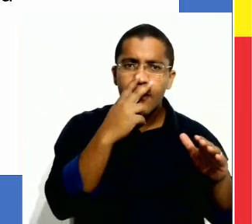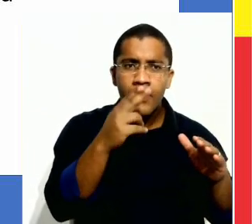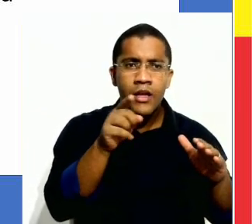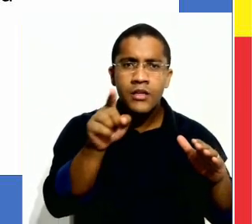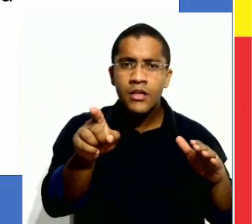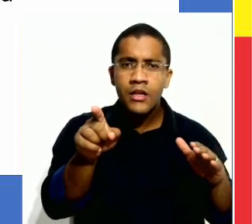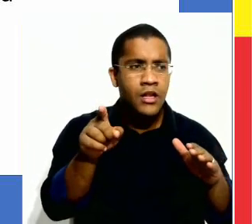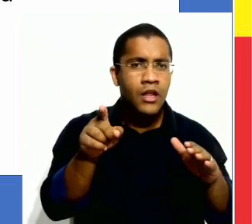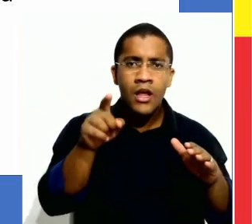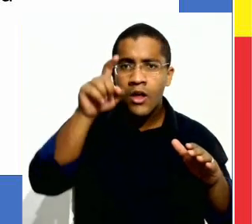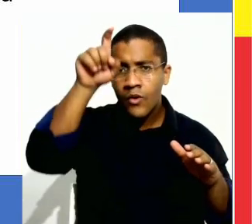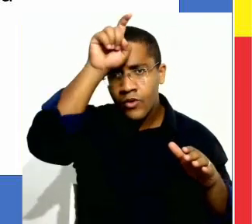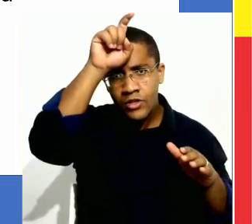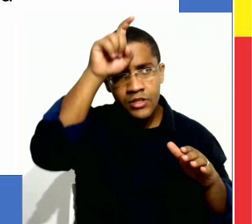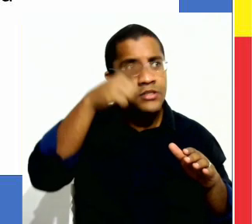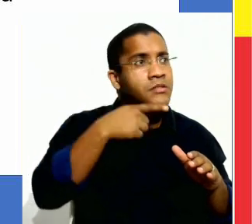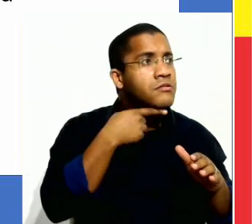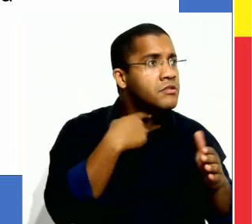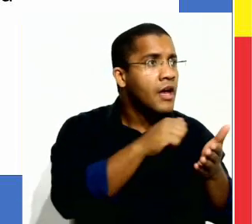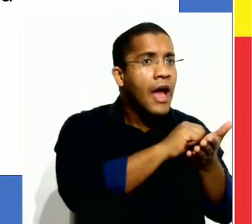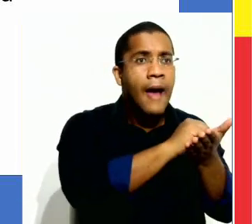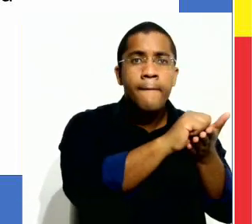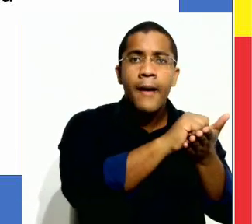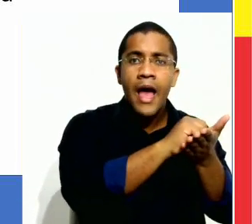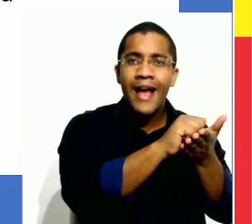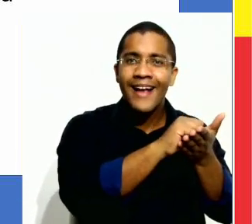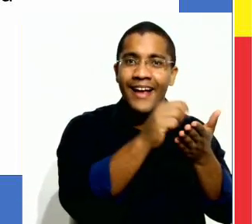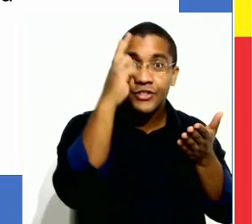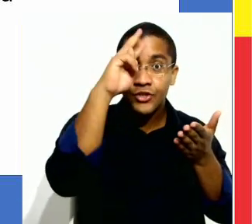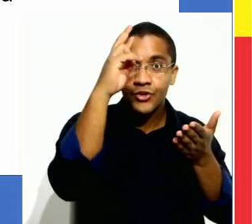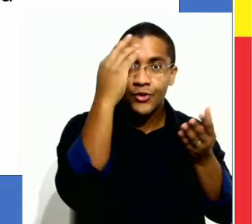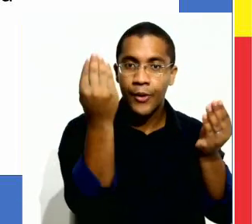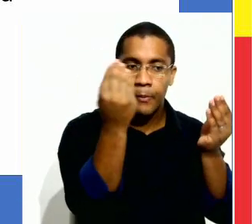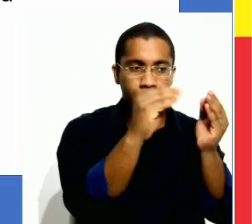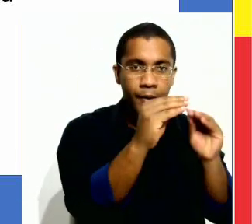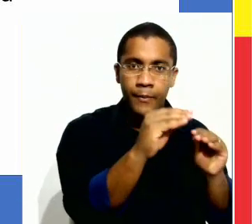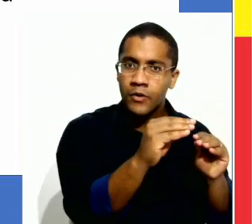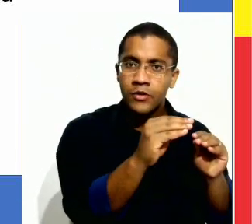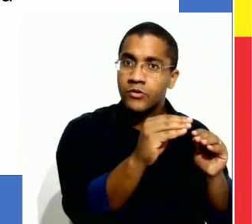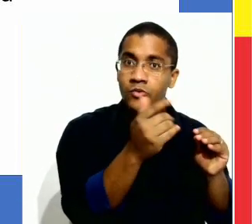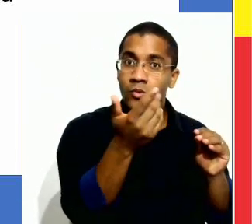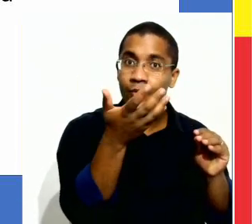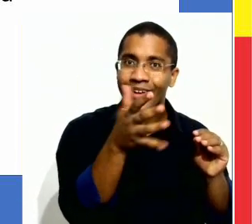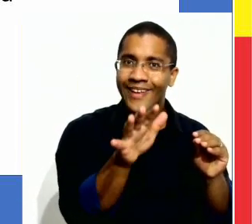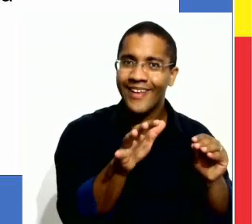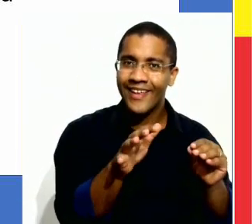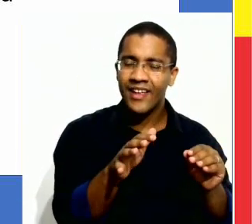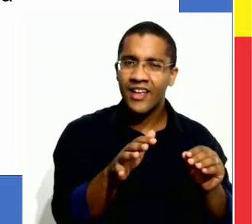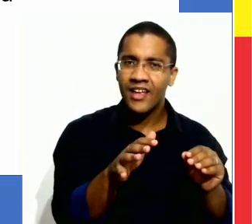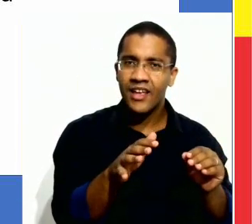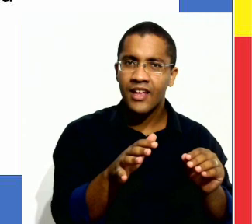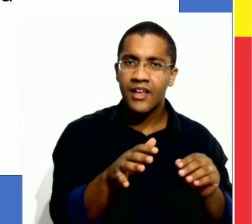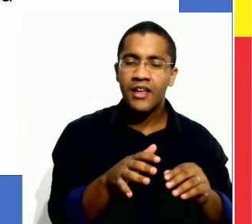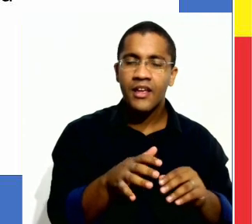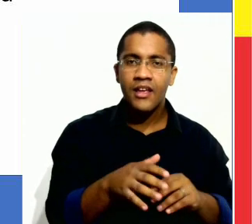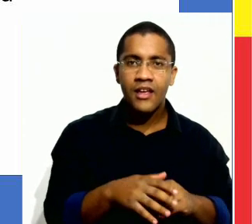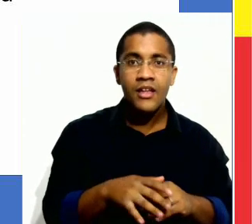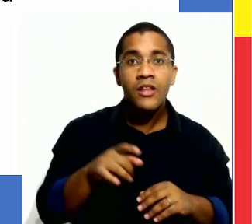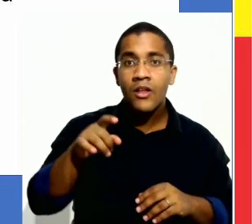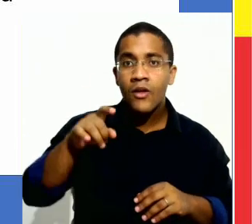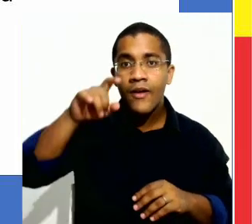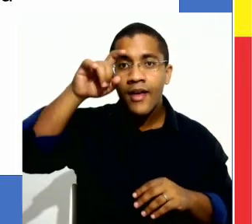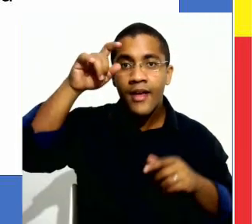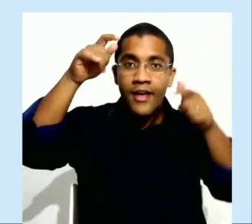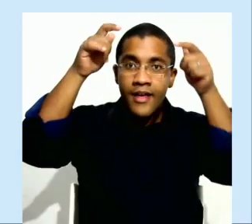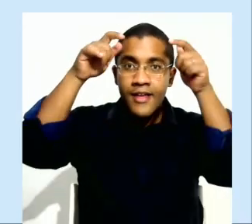apagar o que? O vestígio do domínio desta civilização no Egito. Então, o que foi que os